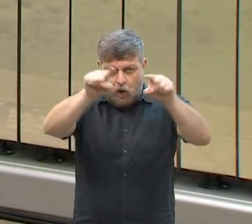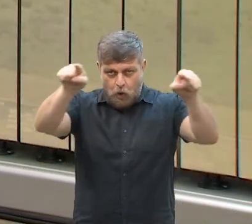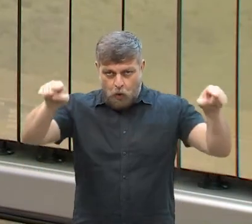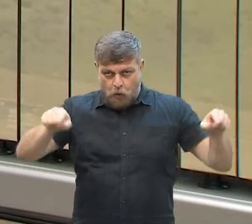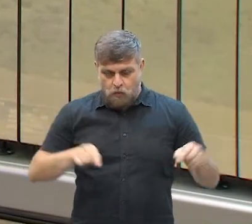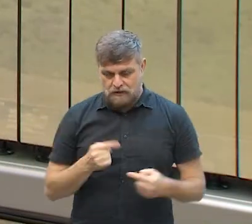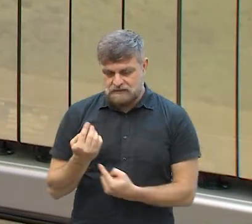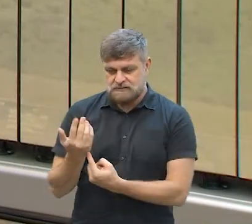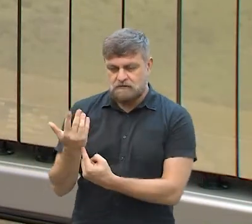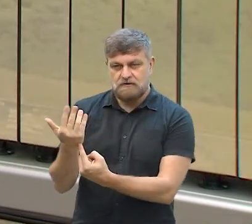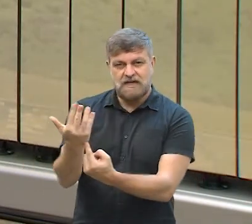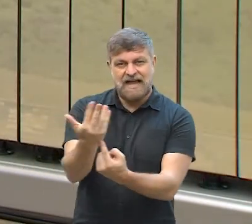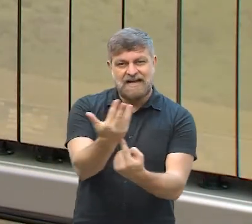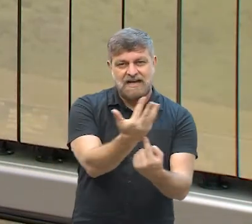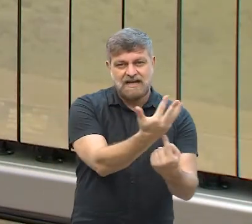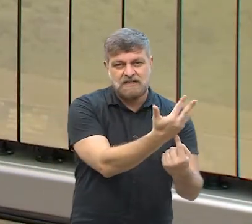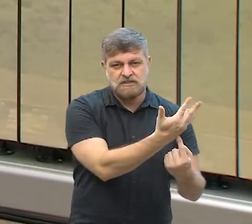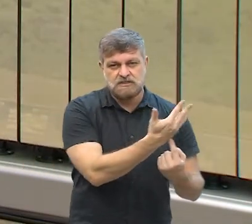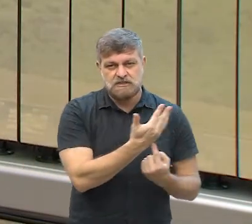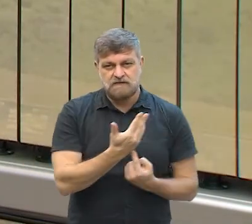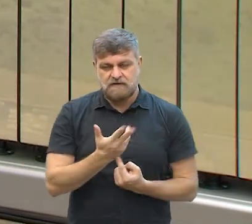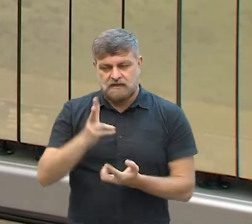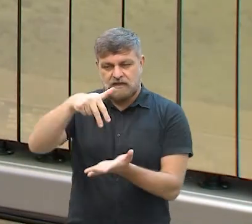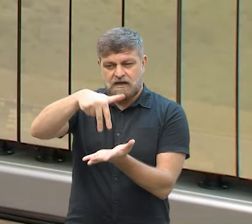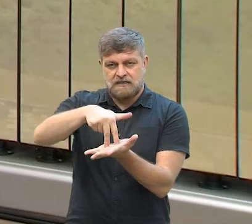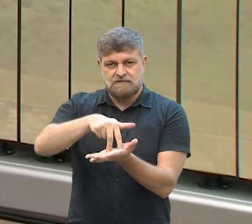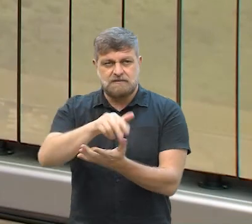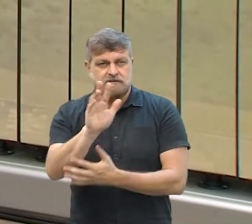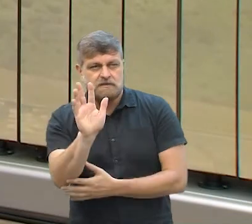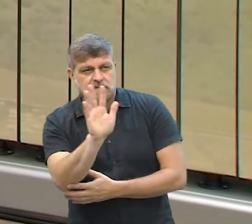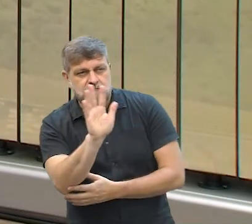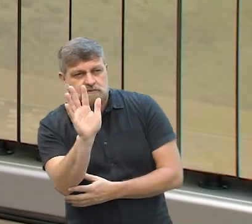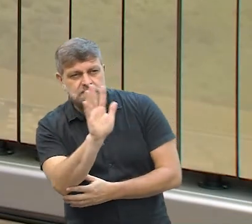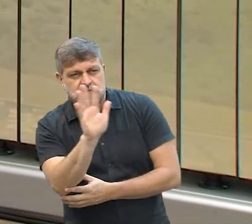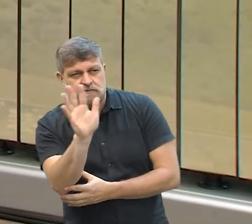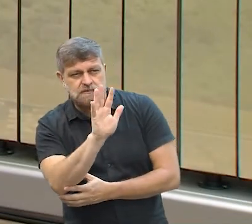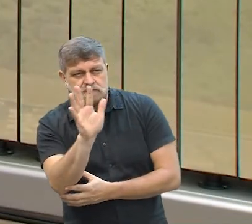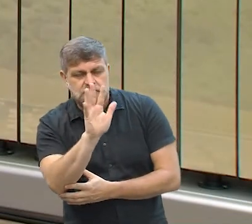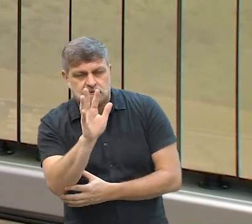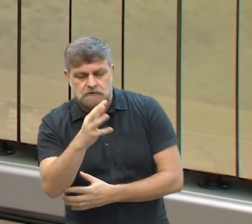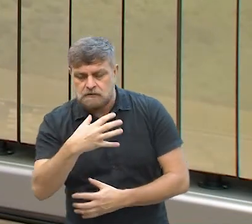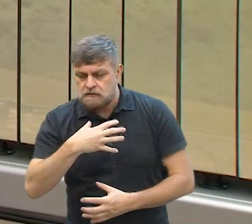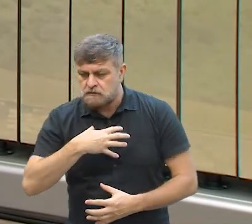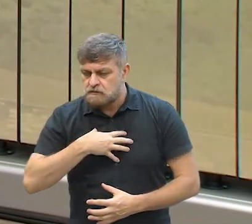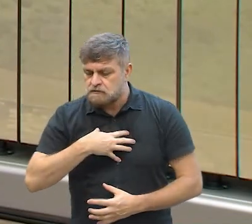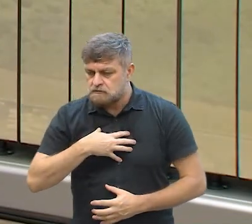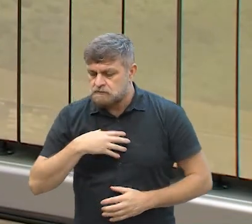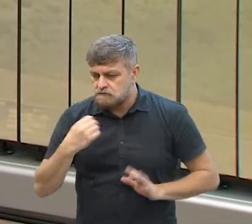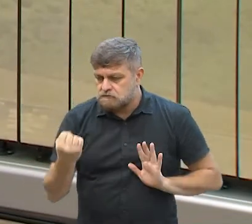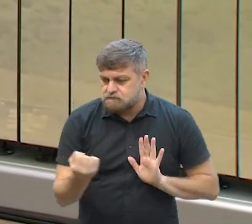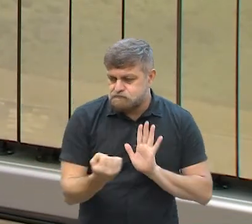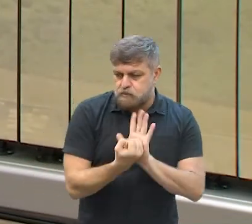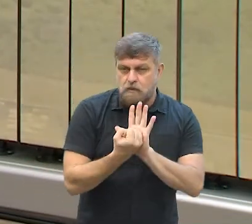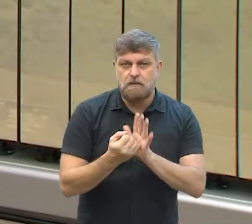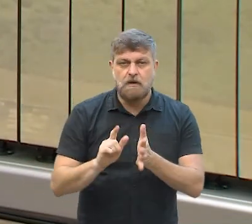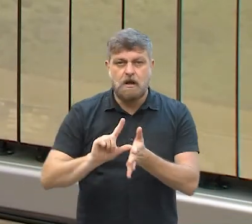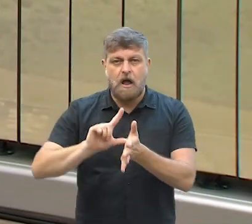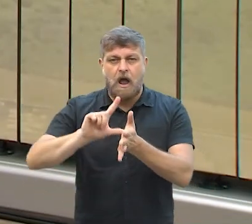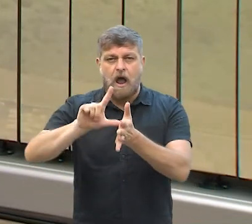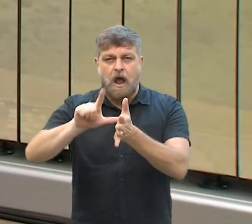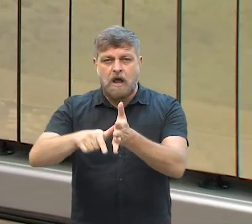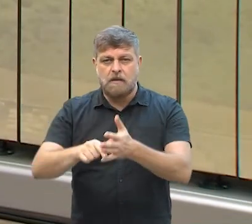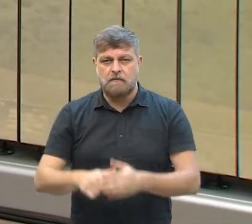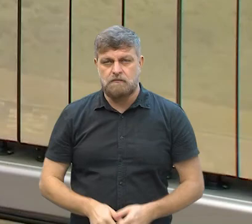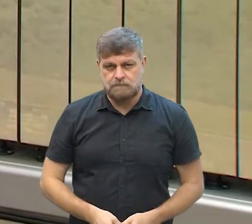um coração feito por velas, e ela dando adeus, né? E aquilo foi muito marcante. E o